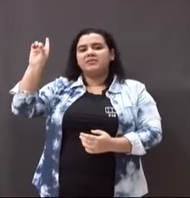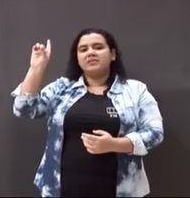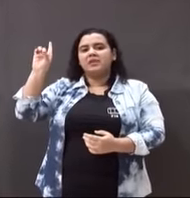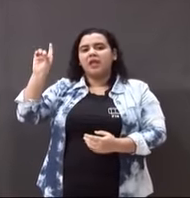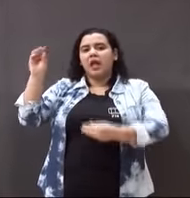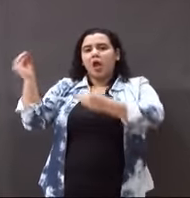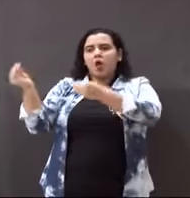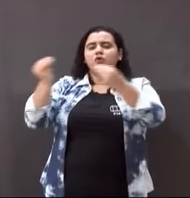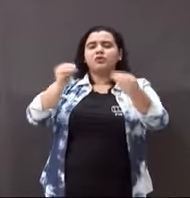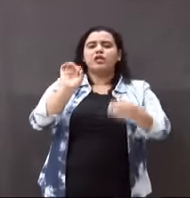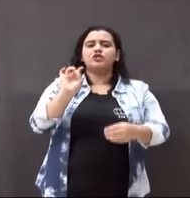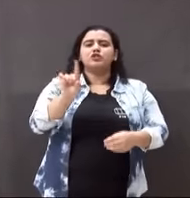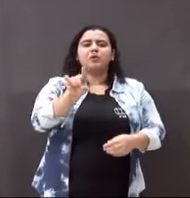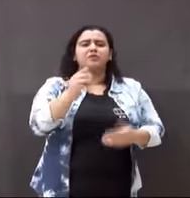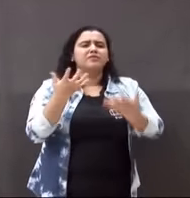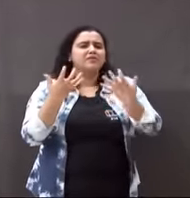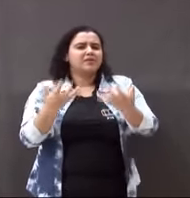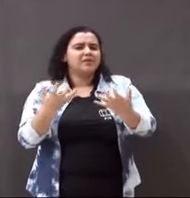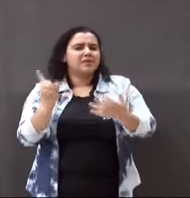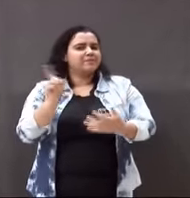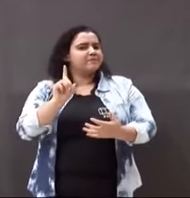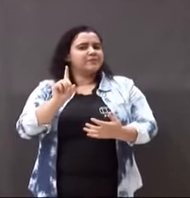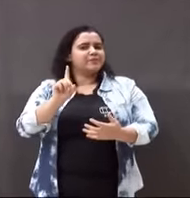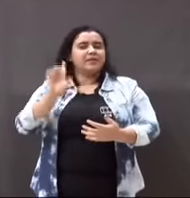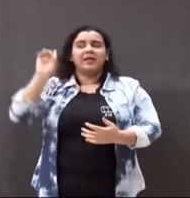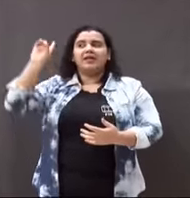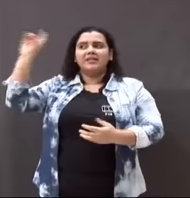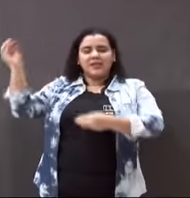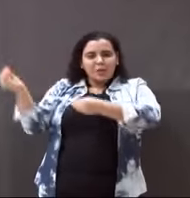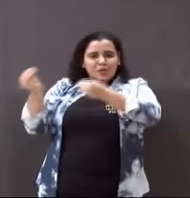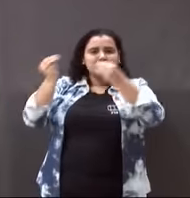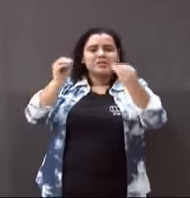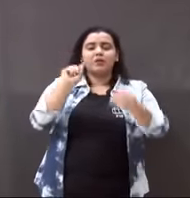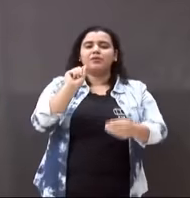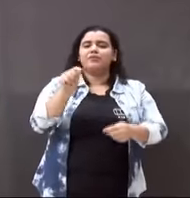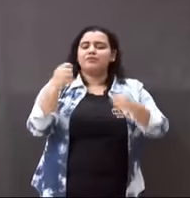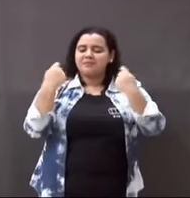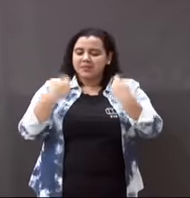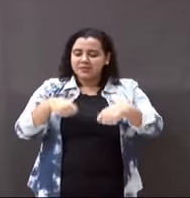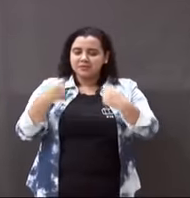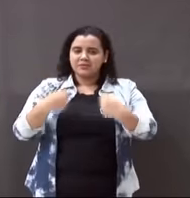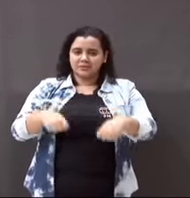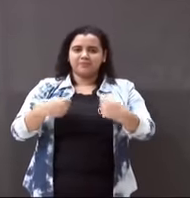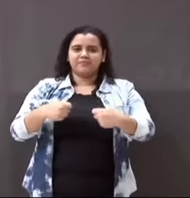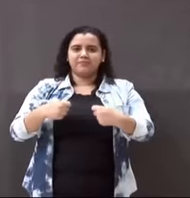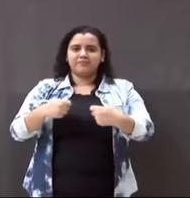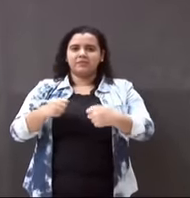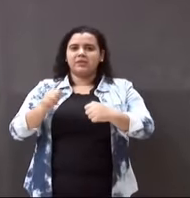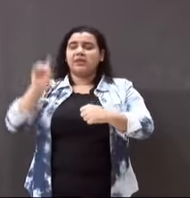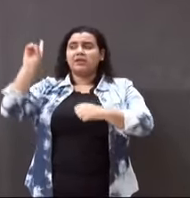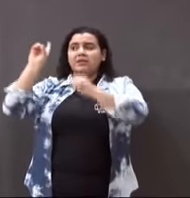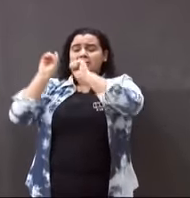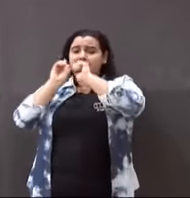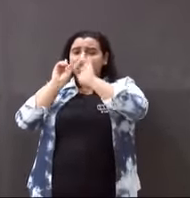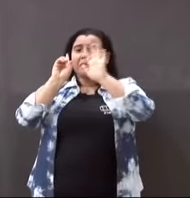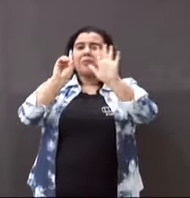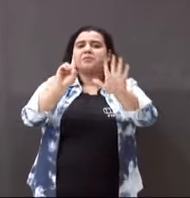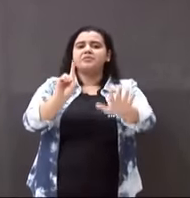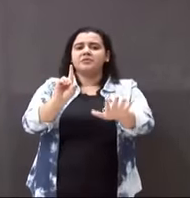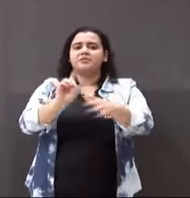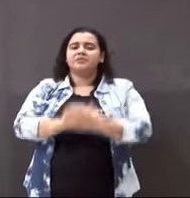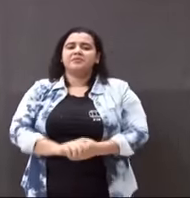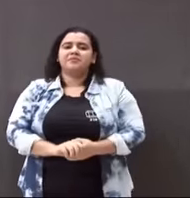precisa. Recebe o que você precisa. Recebe quem você precisa. Recebe quem você precisa. Recebe quem